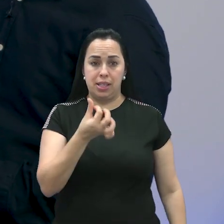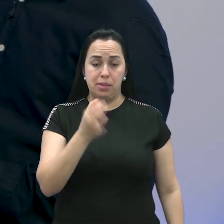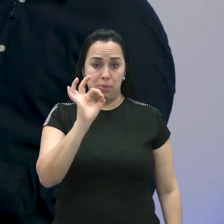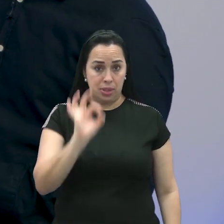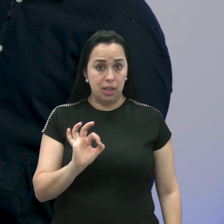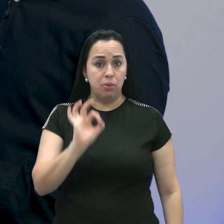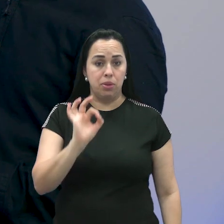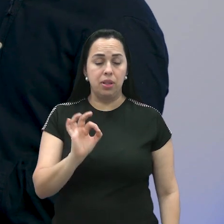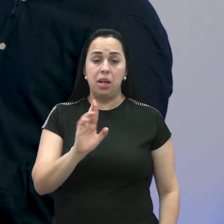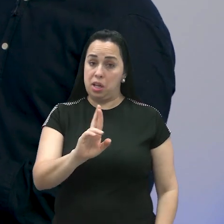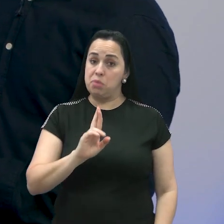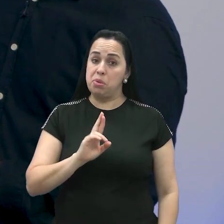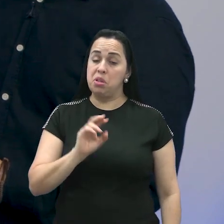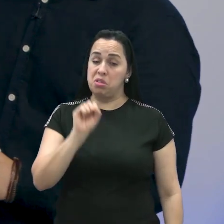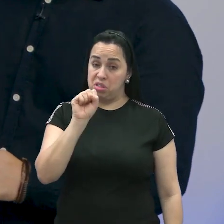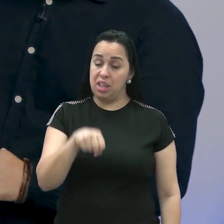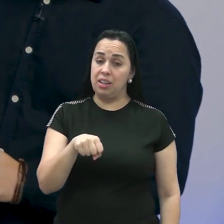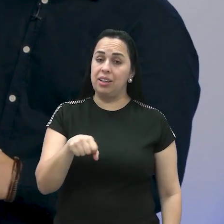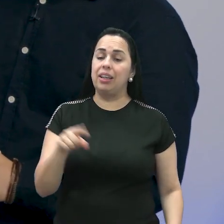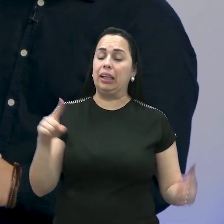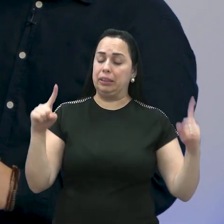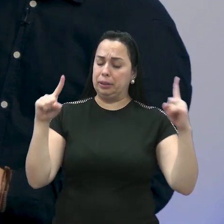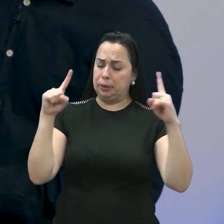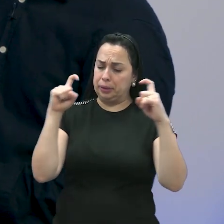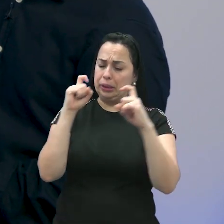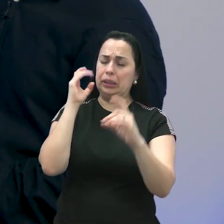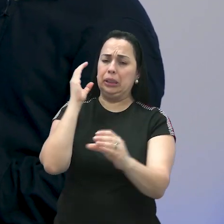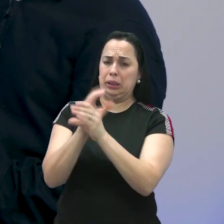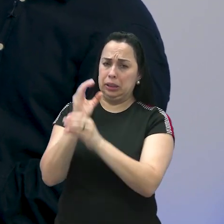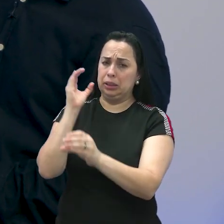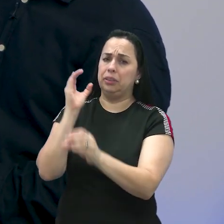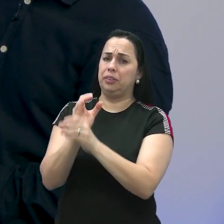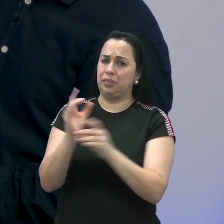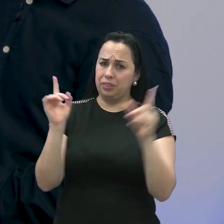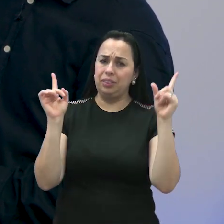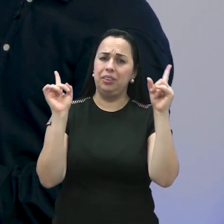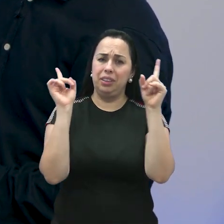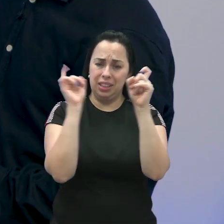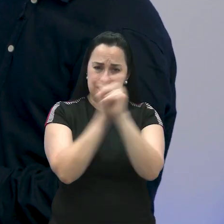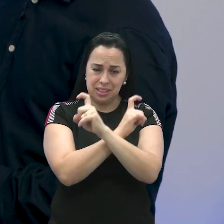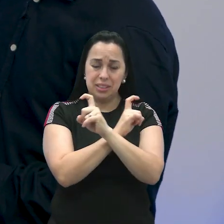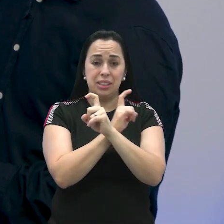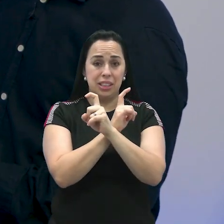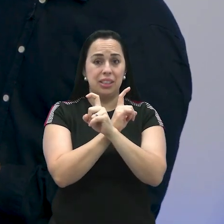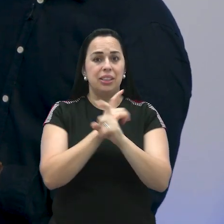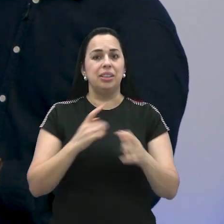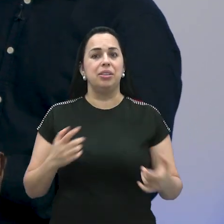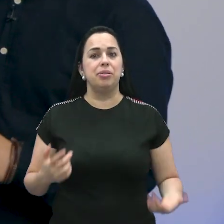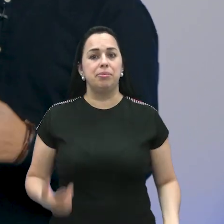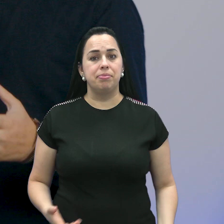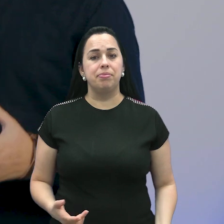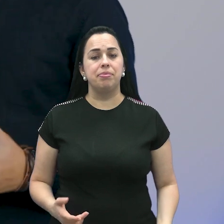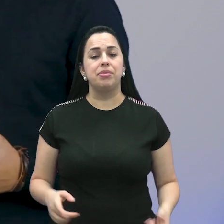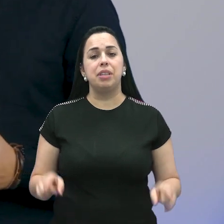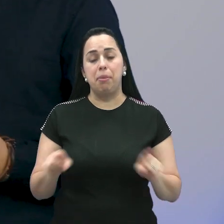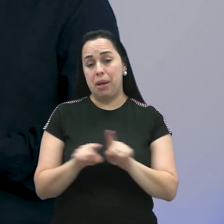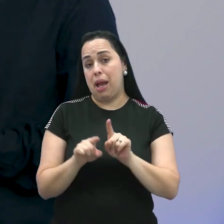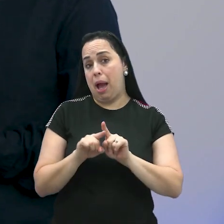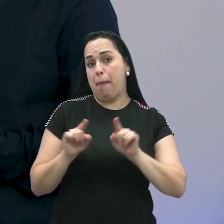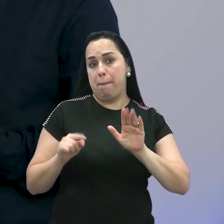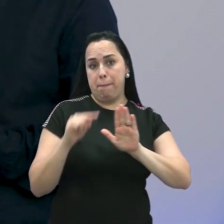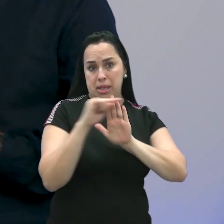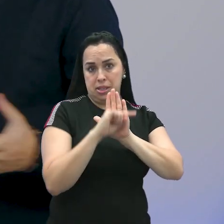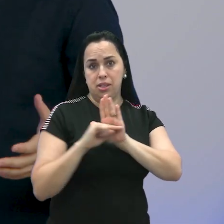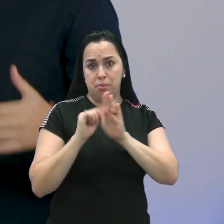pessoas, 51,6%, disseram que sim, elas sentem dificuldade para lidar com as diferentes gerações.